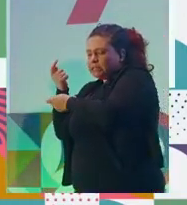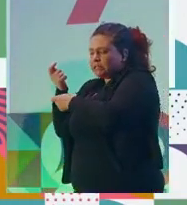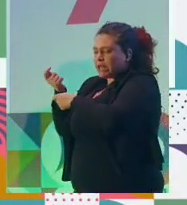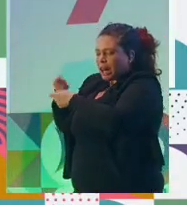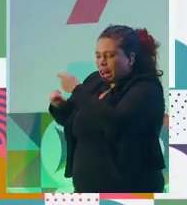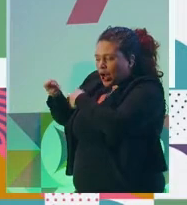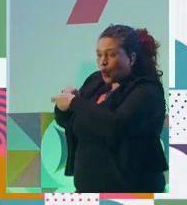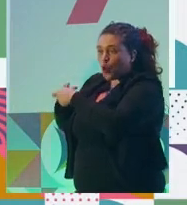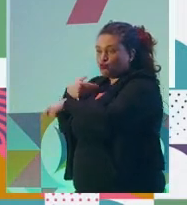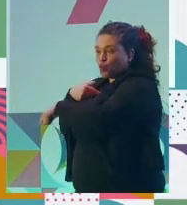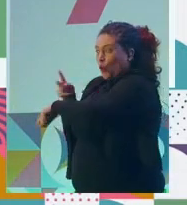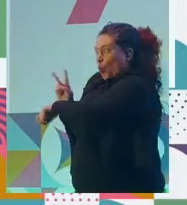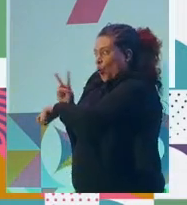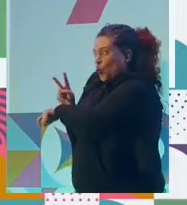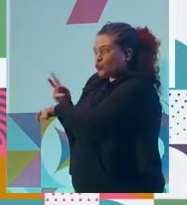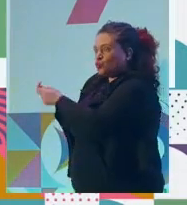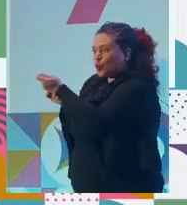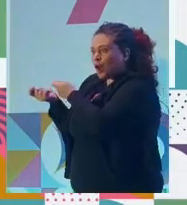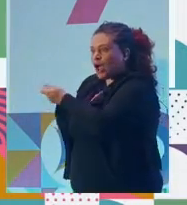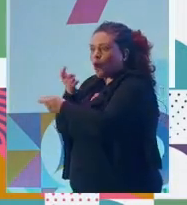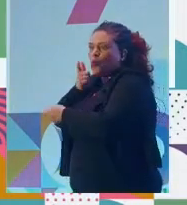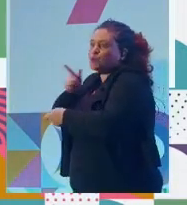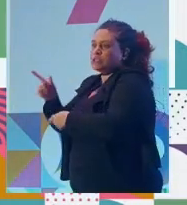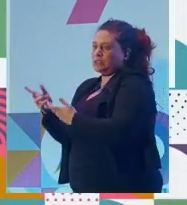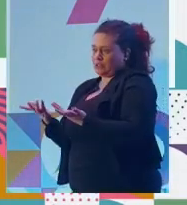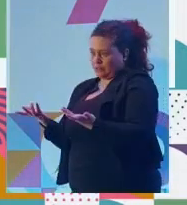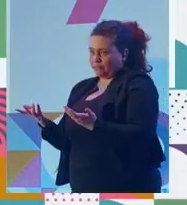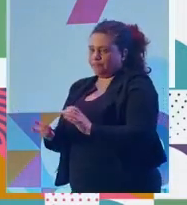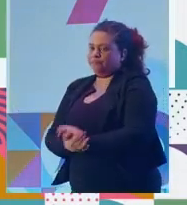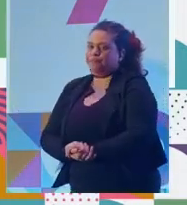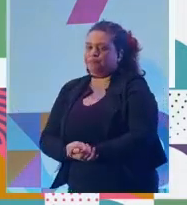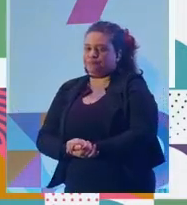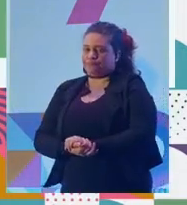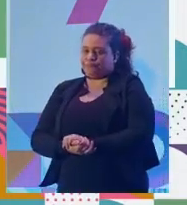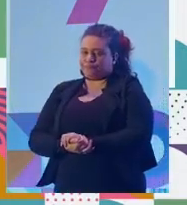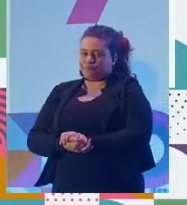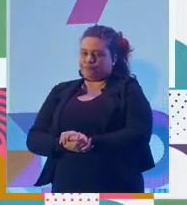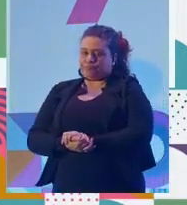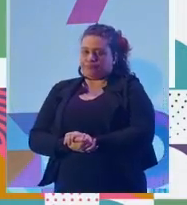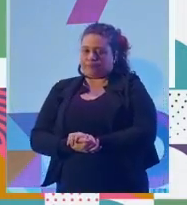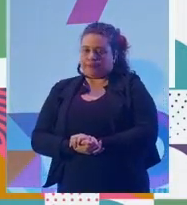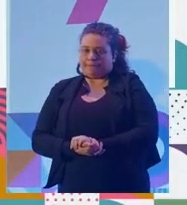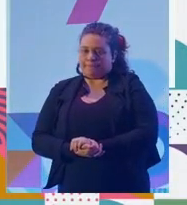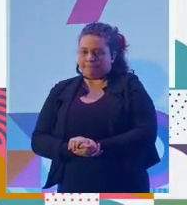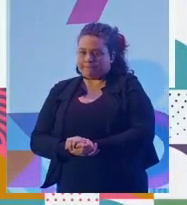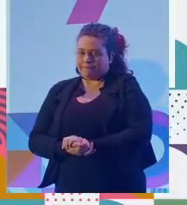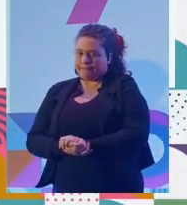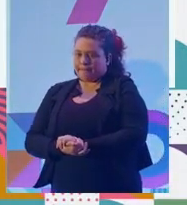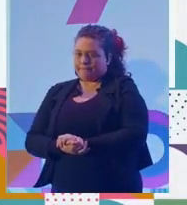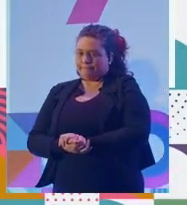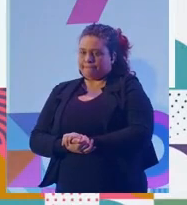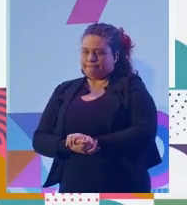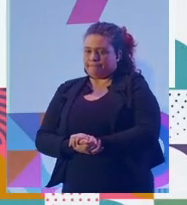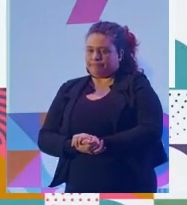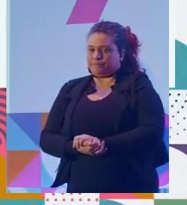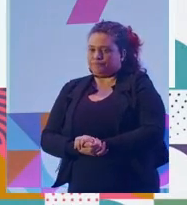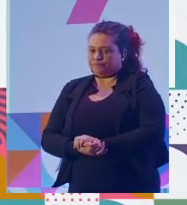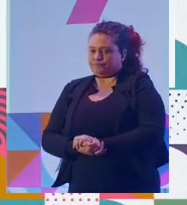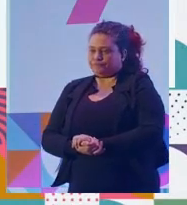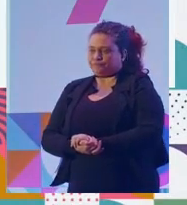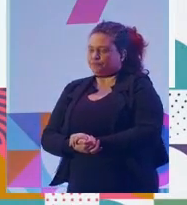vai também precisar de uma arquitetura. E como vai sustentar tudo isso?